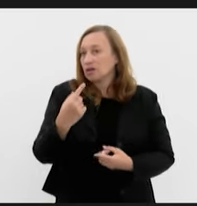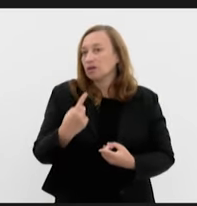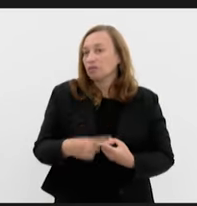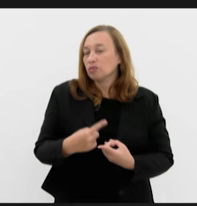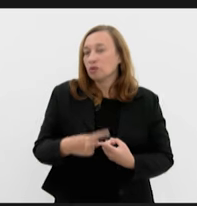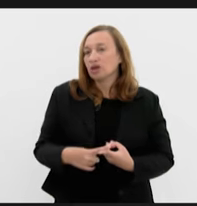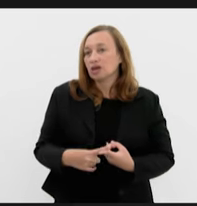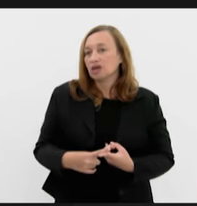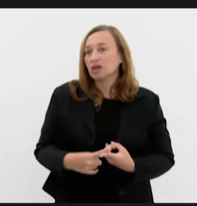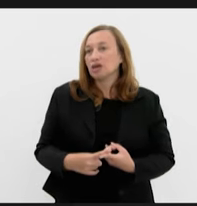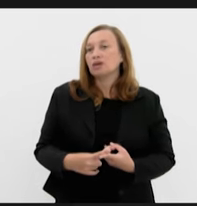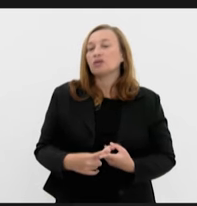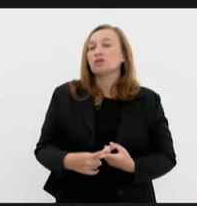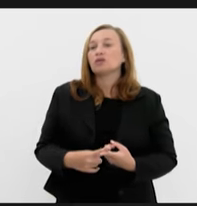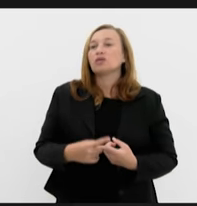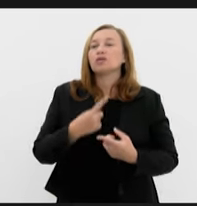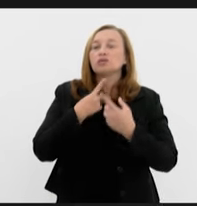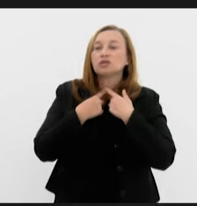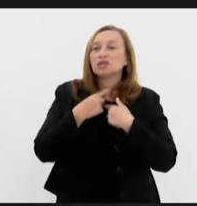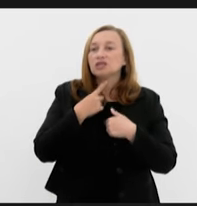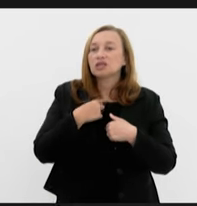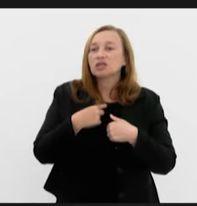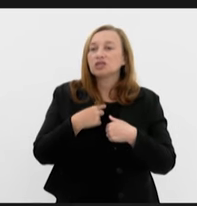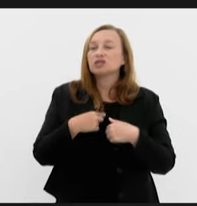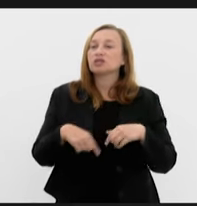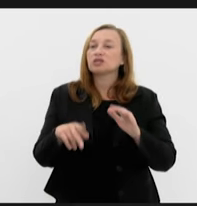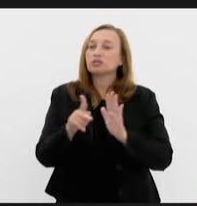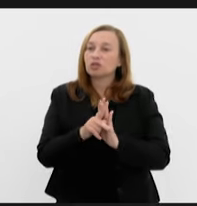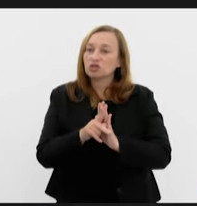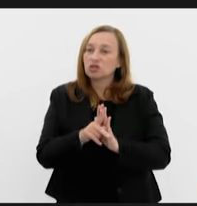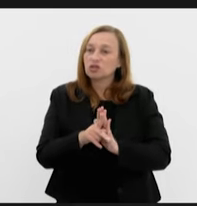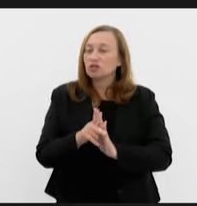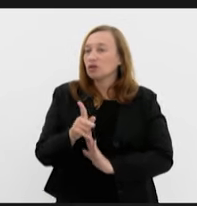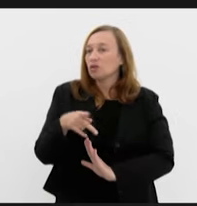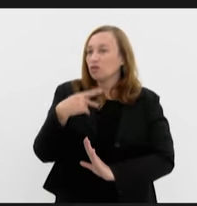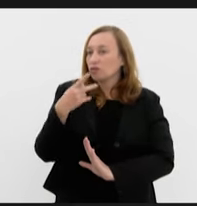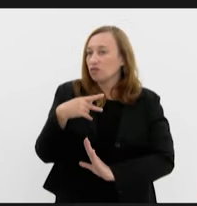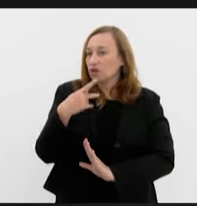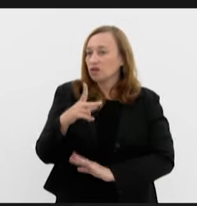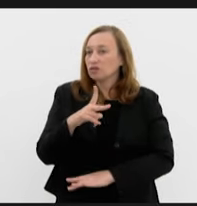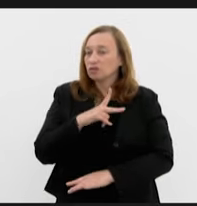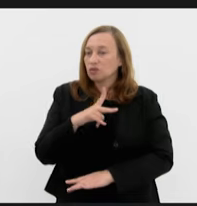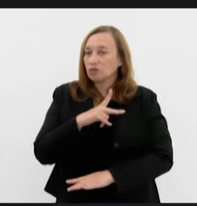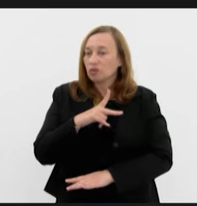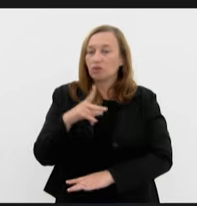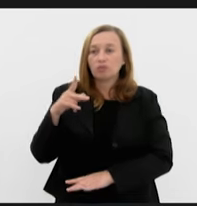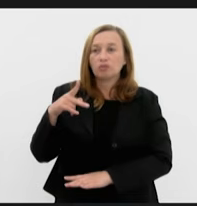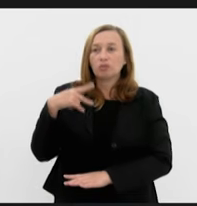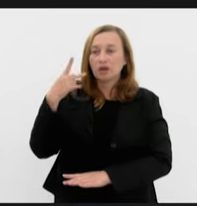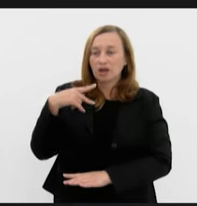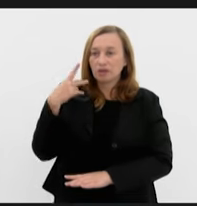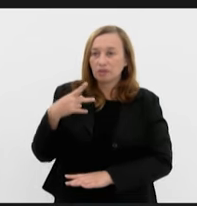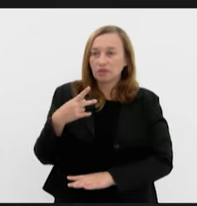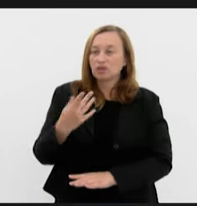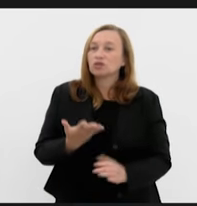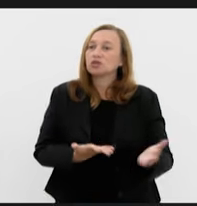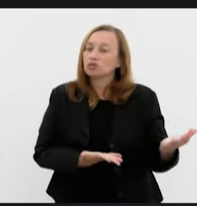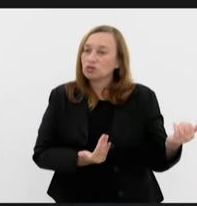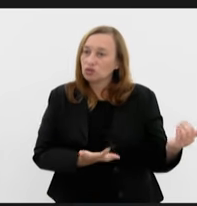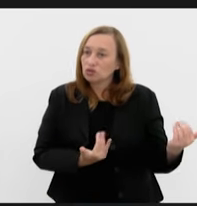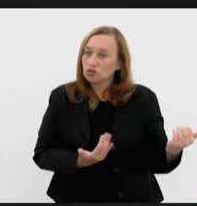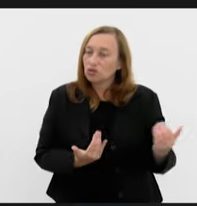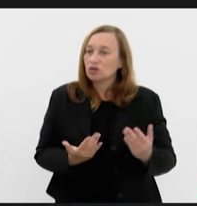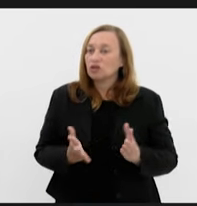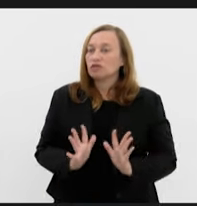intenção desse projeto inclusive com falas Não é do próprio Parlamento Juvenil que no encerramento de